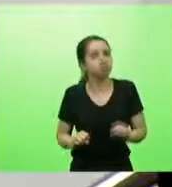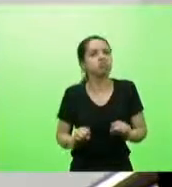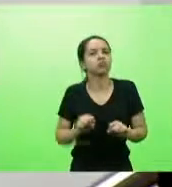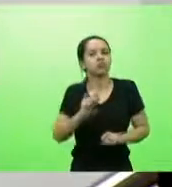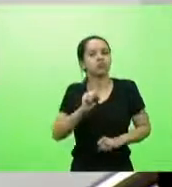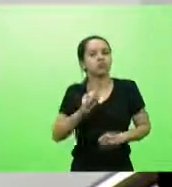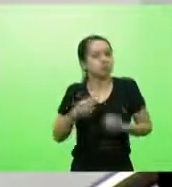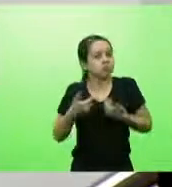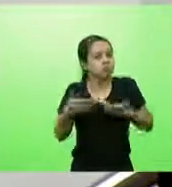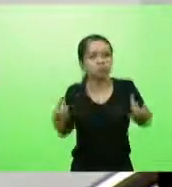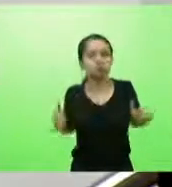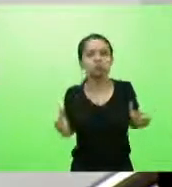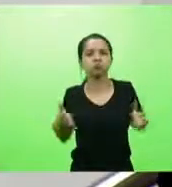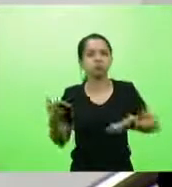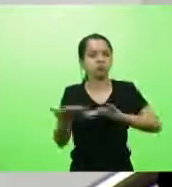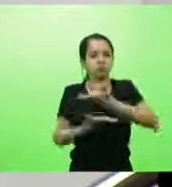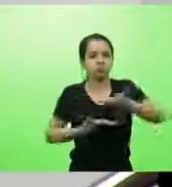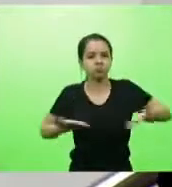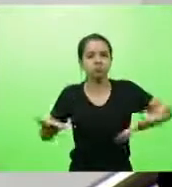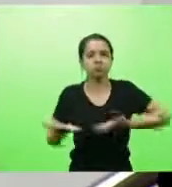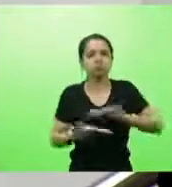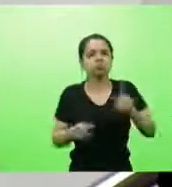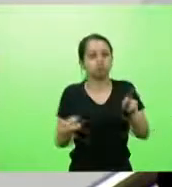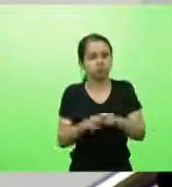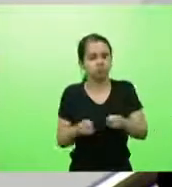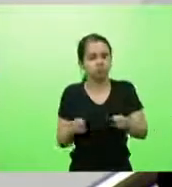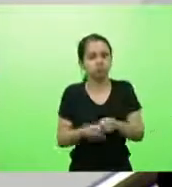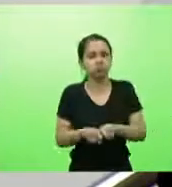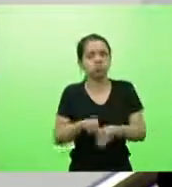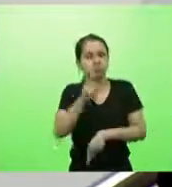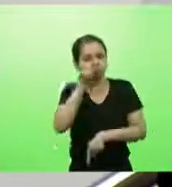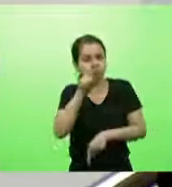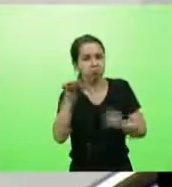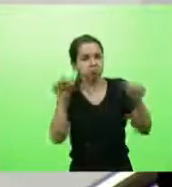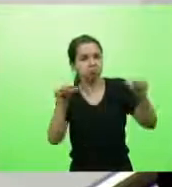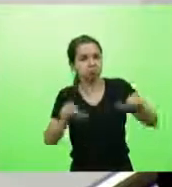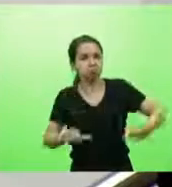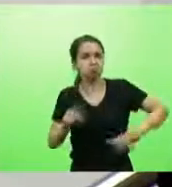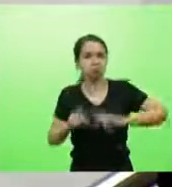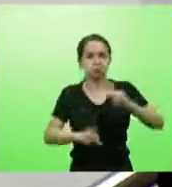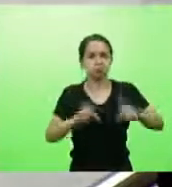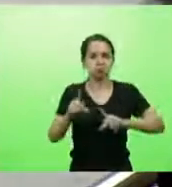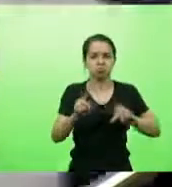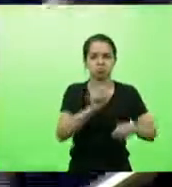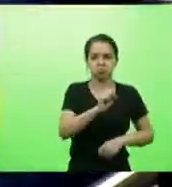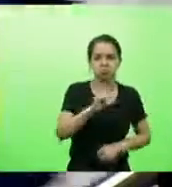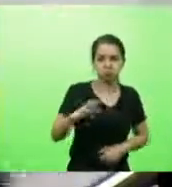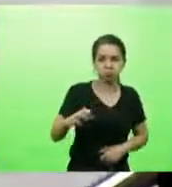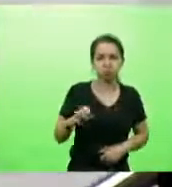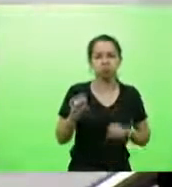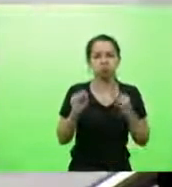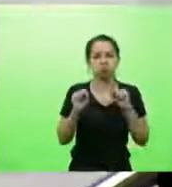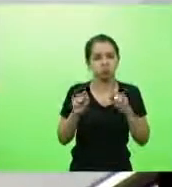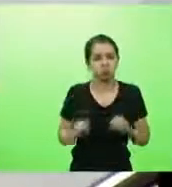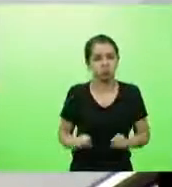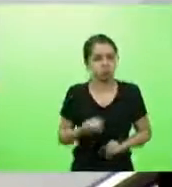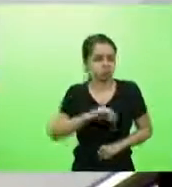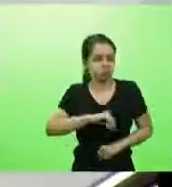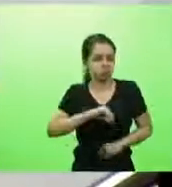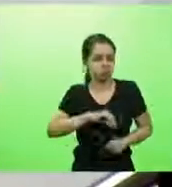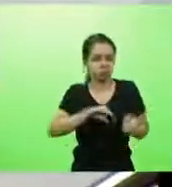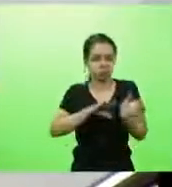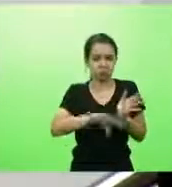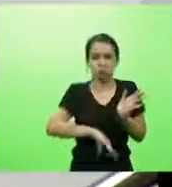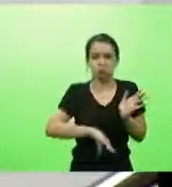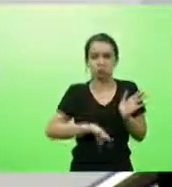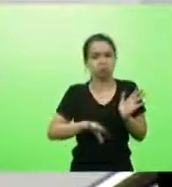está disposto a compartilhar também da crise com o catarinense, está disposto a abrir mão do seu salário no período em